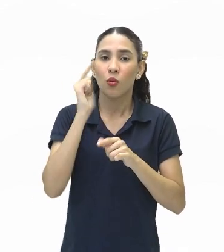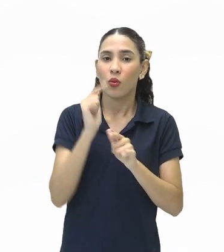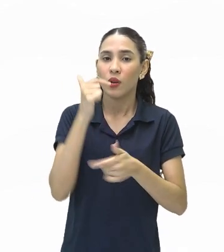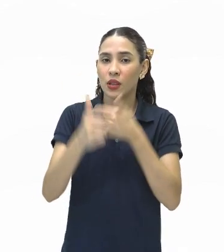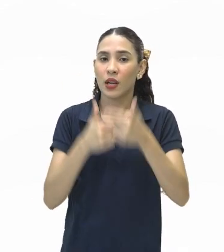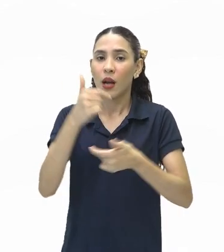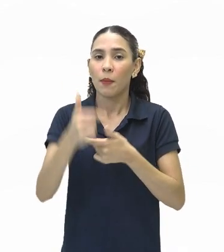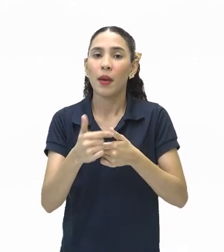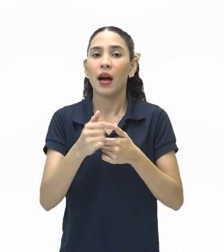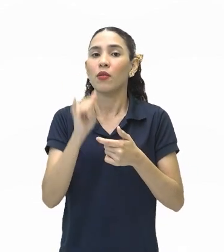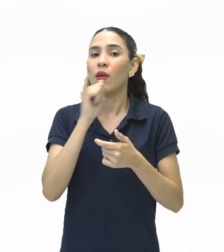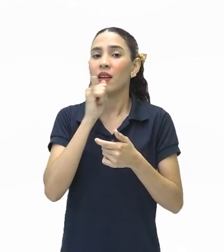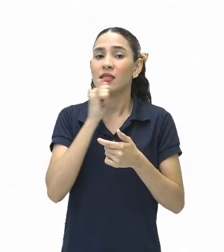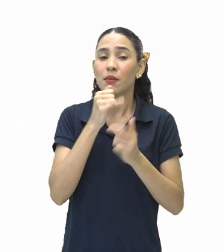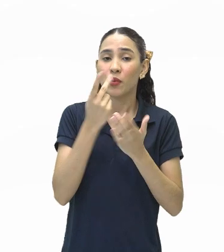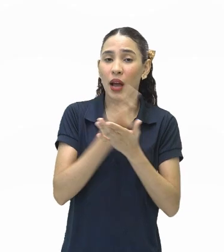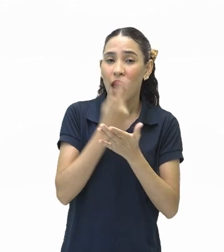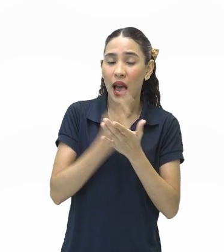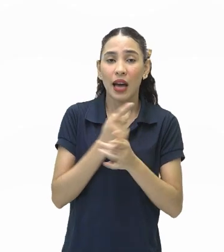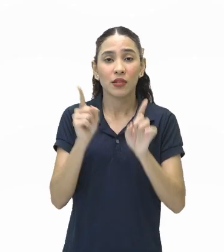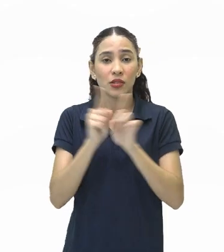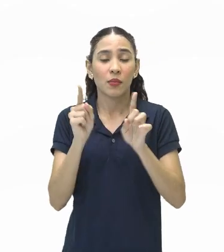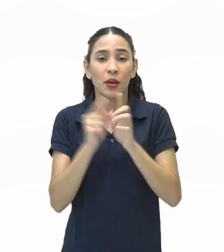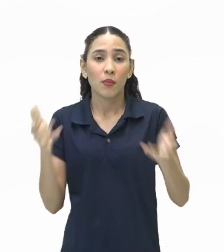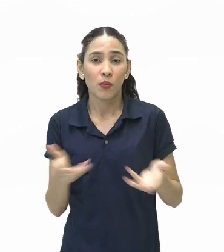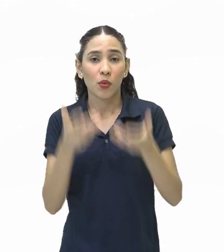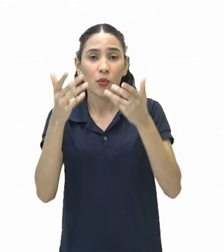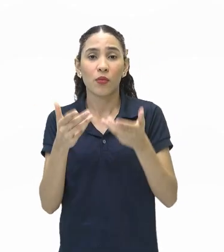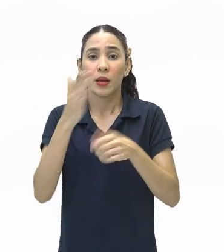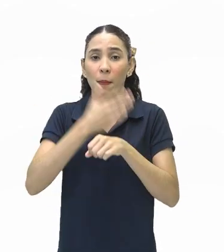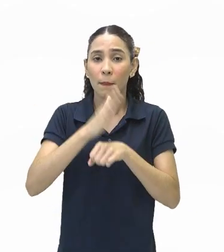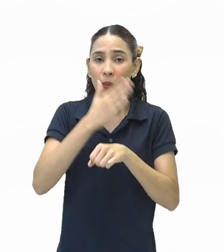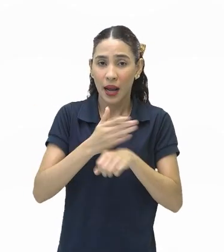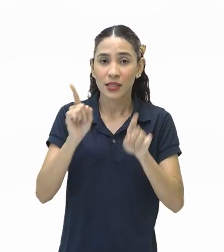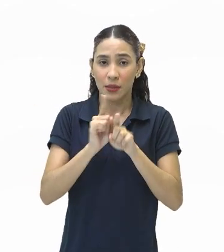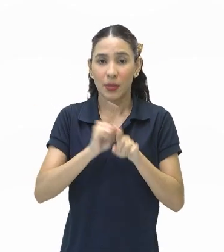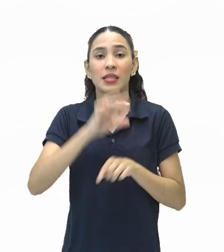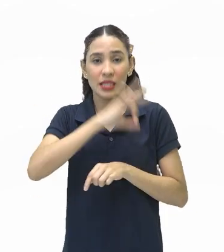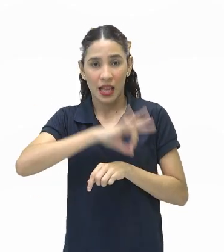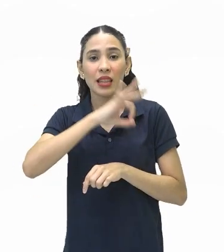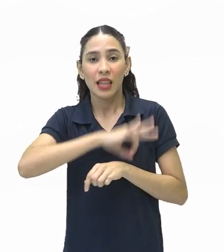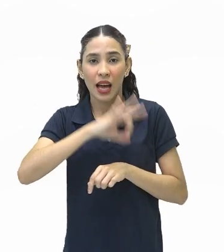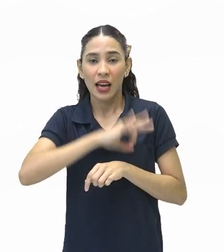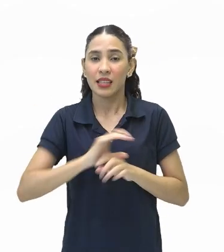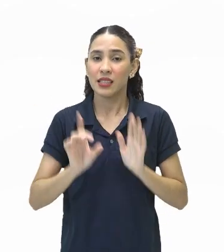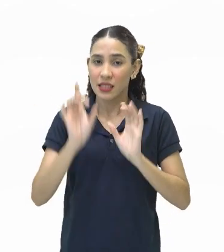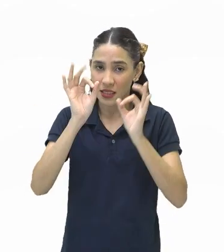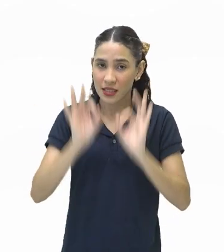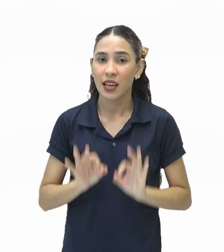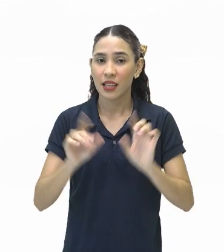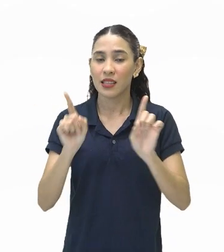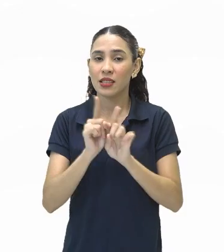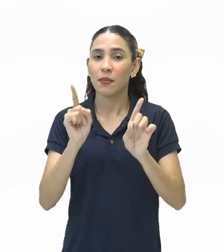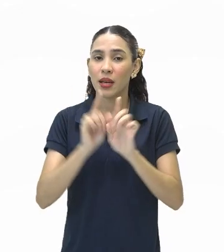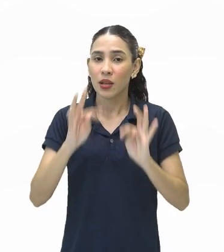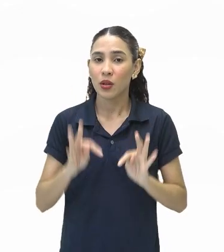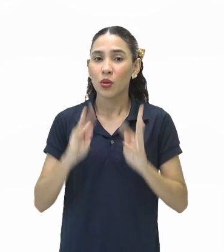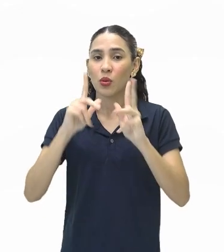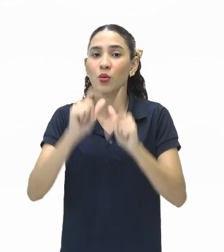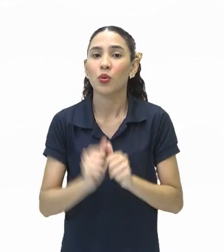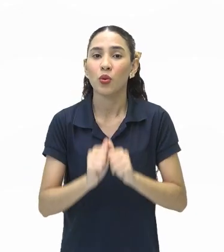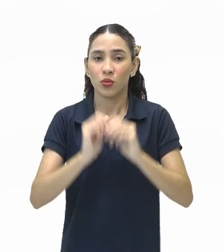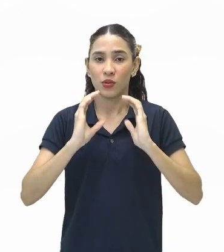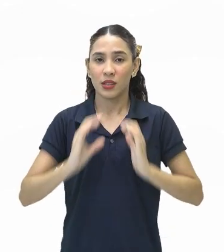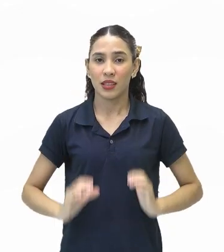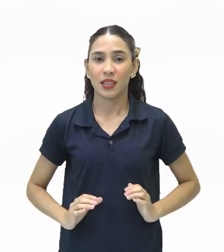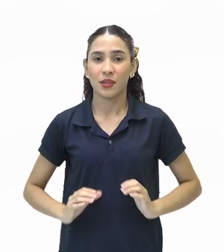trabalhos discriminados e promover atividades assalariadas dignas para todos os